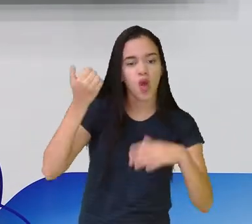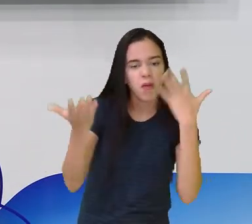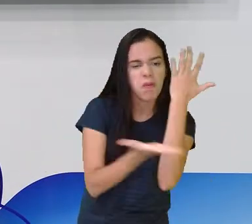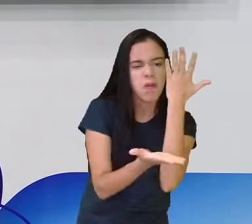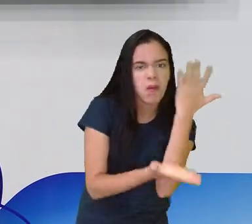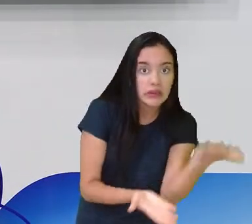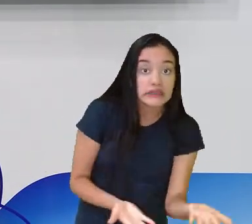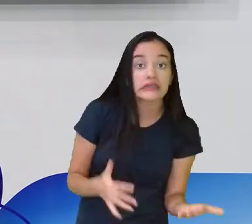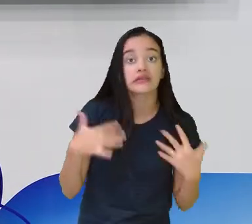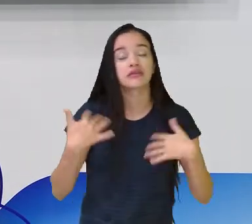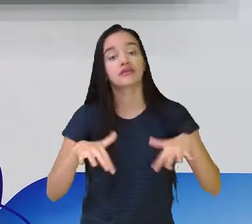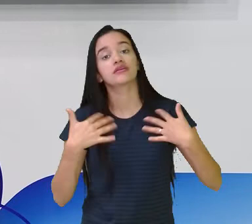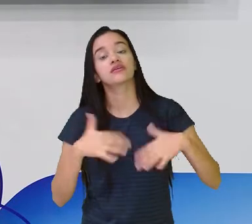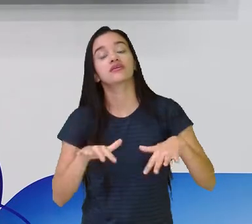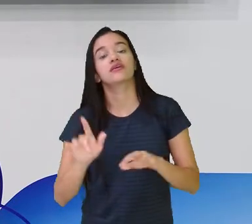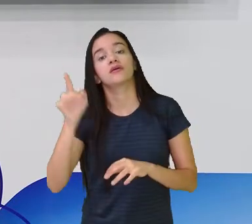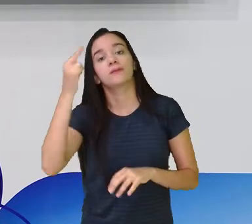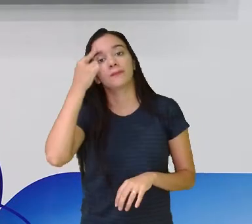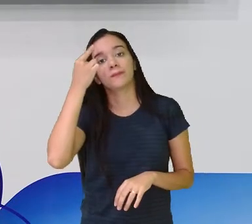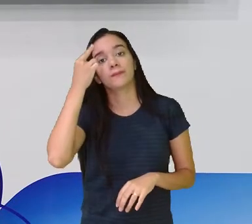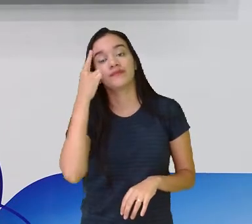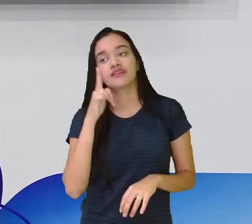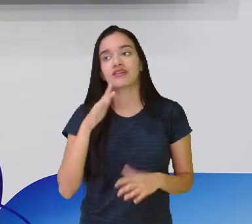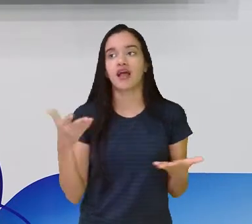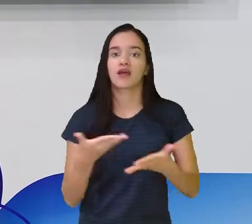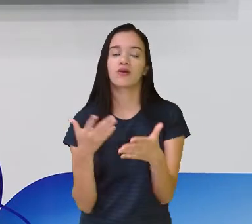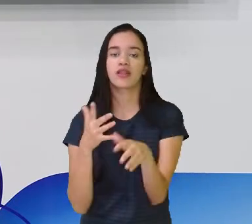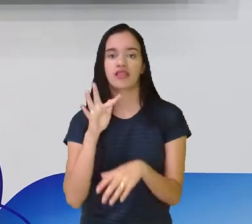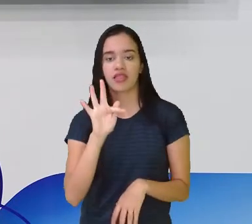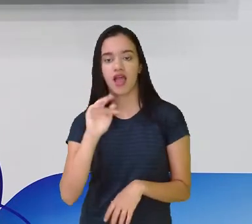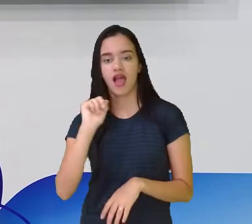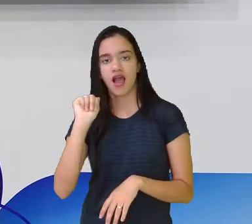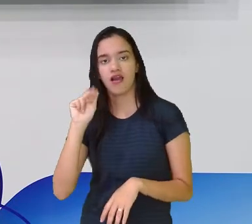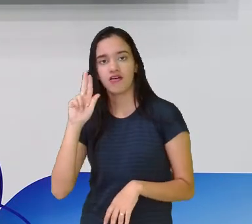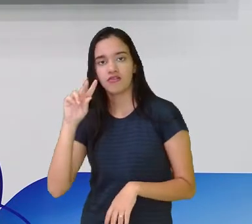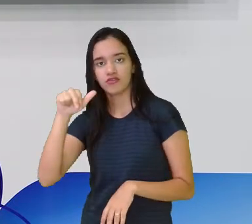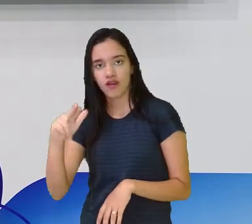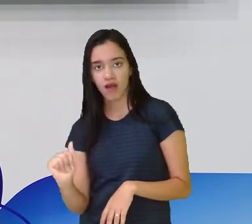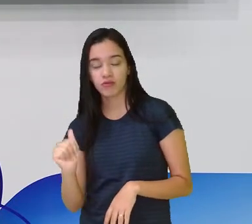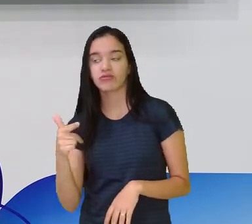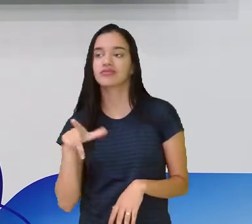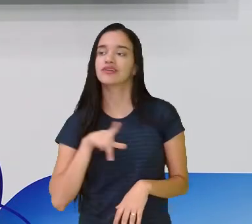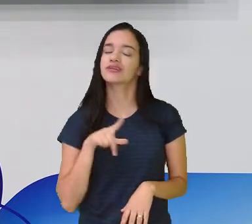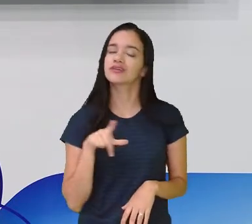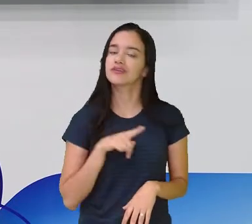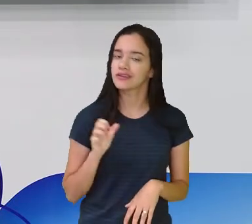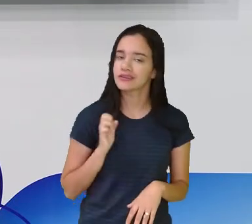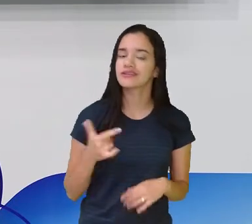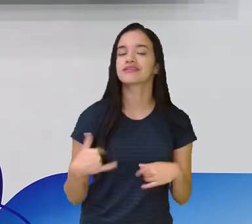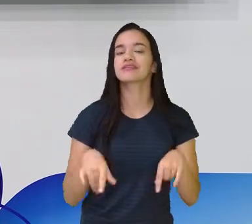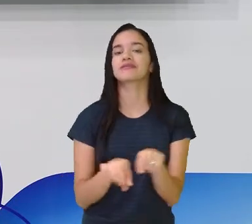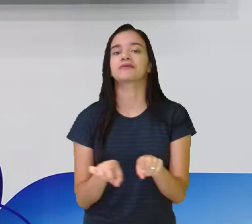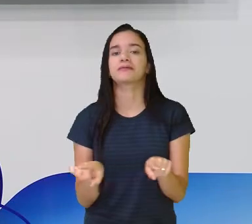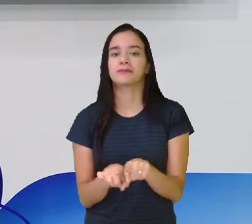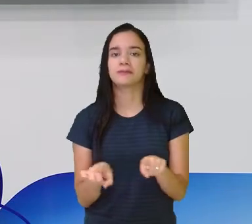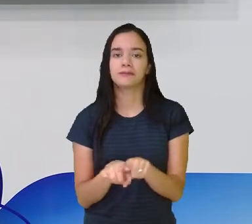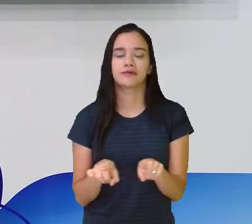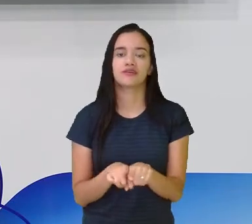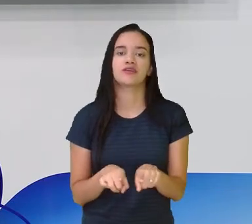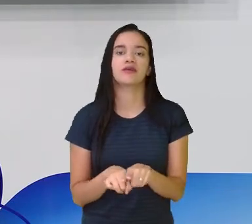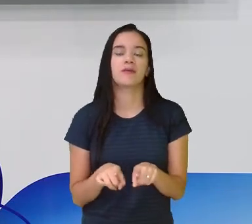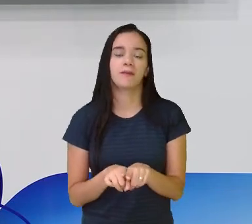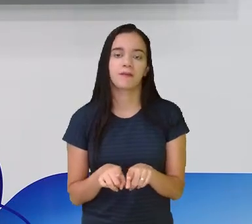também. E aí, quando a gente pensa na fauna, aí nós vamos encontrar muita riqueza também. E a fauna, além